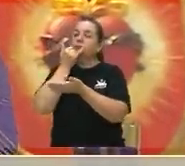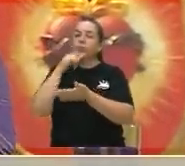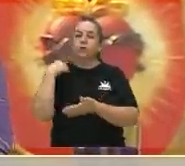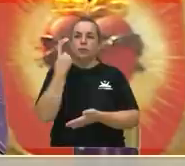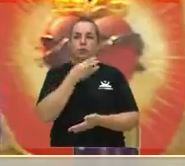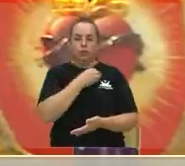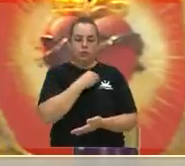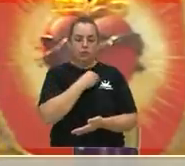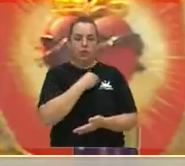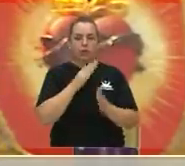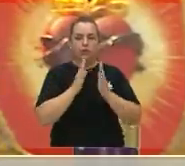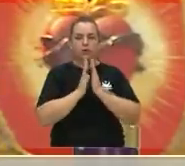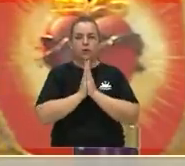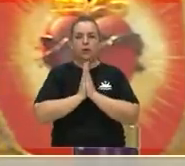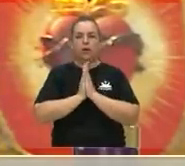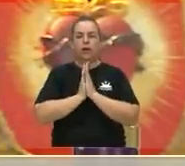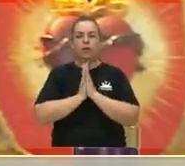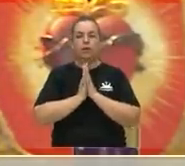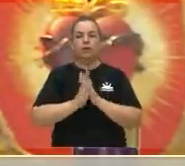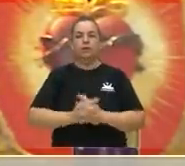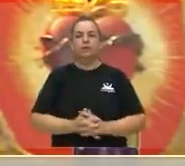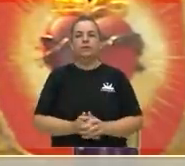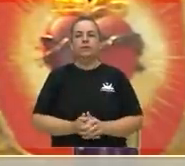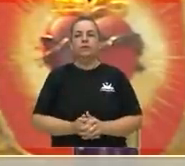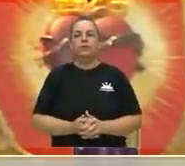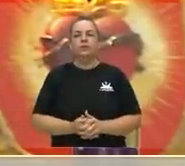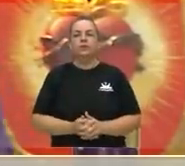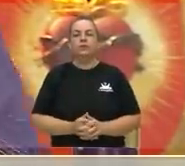perdoe os nossos pecados e